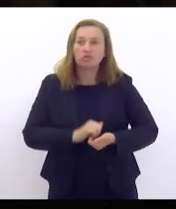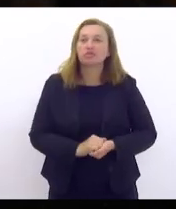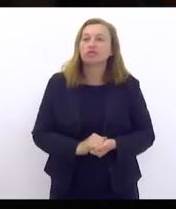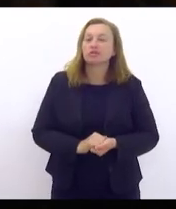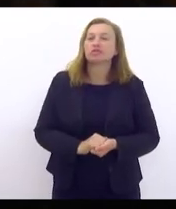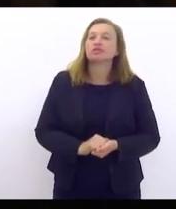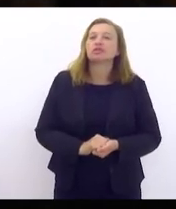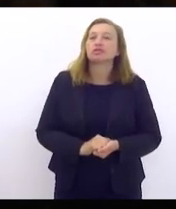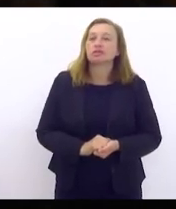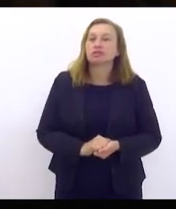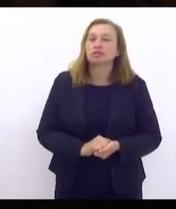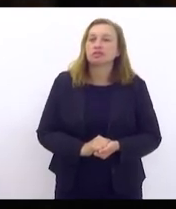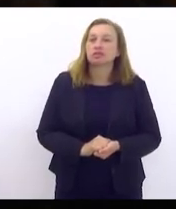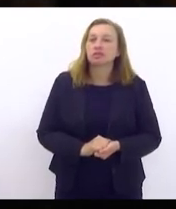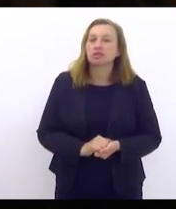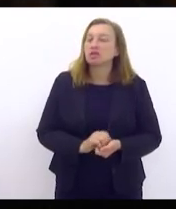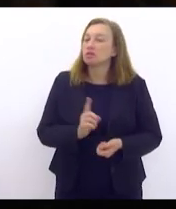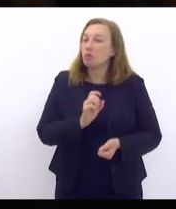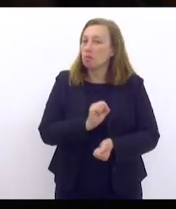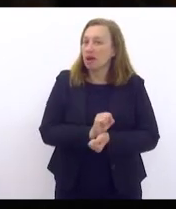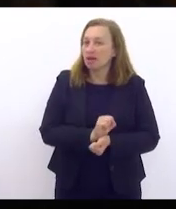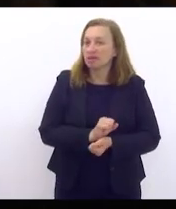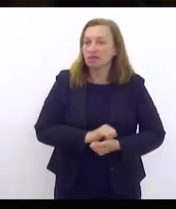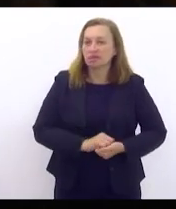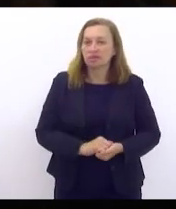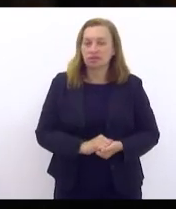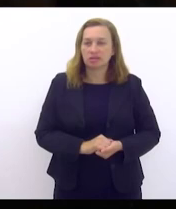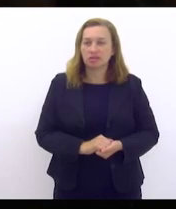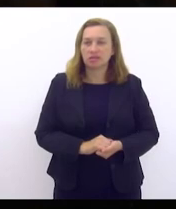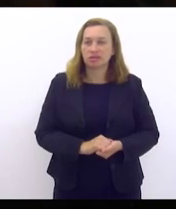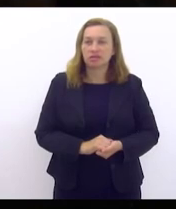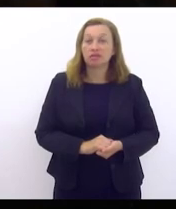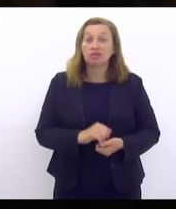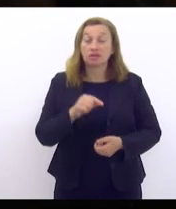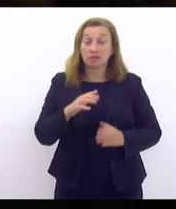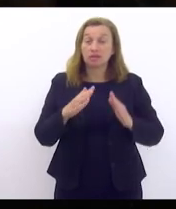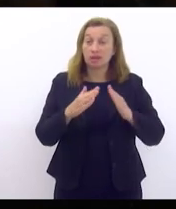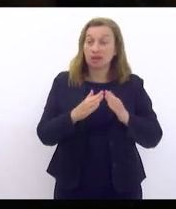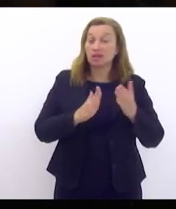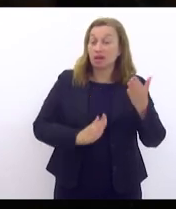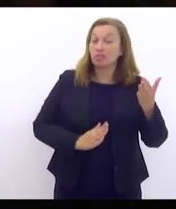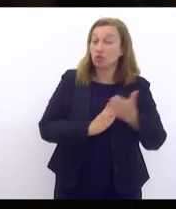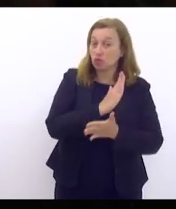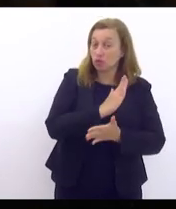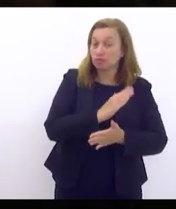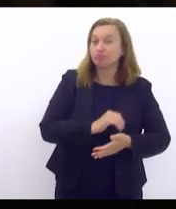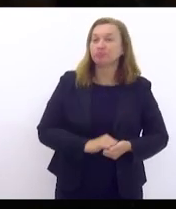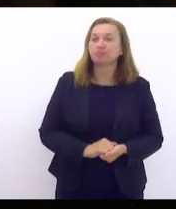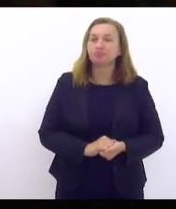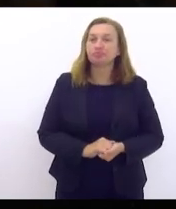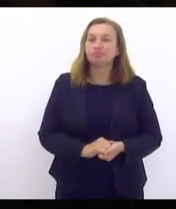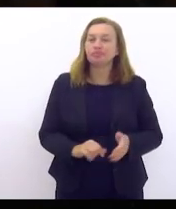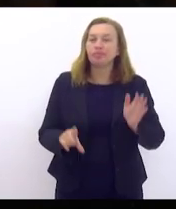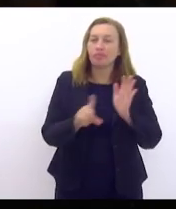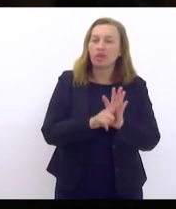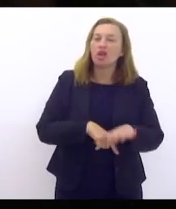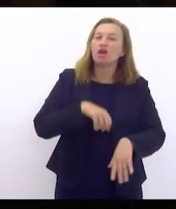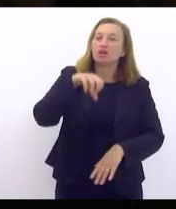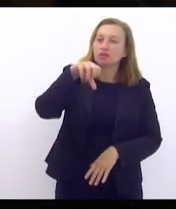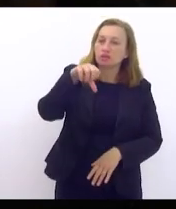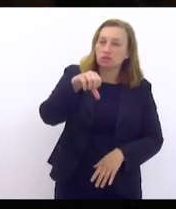mas não para por aí esta casa aprovou a lei